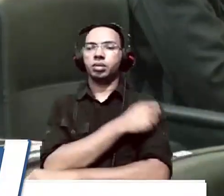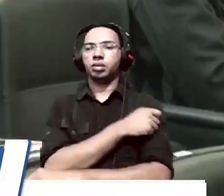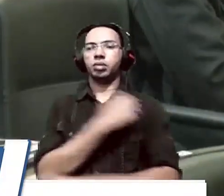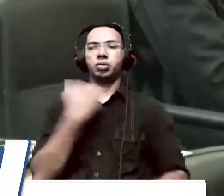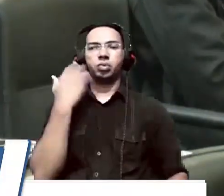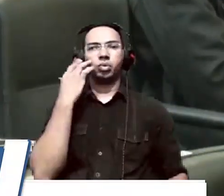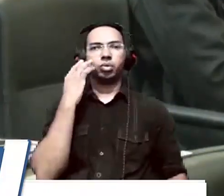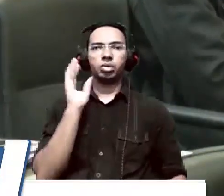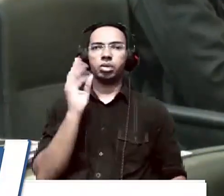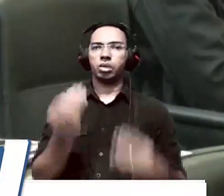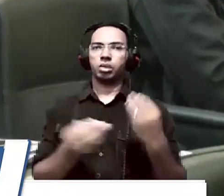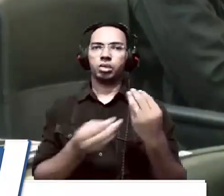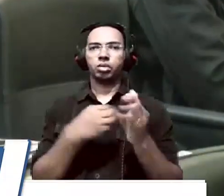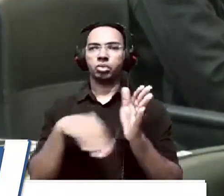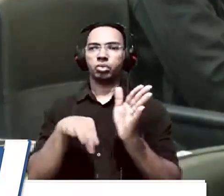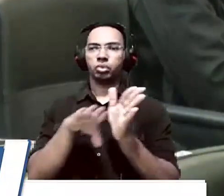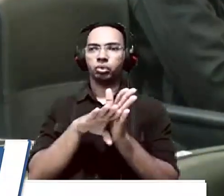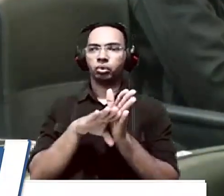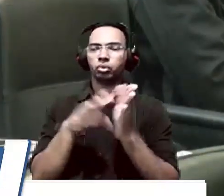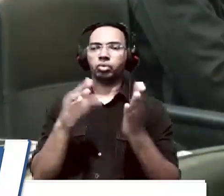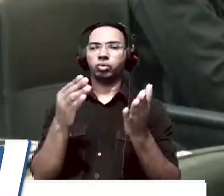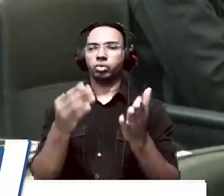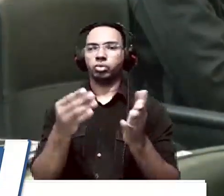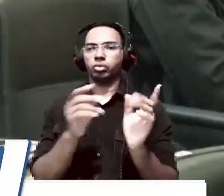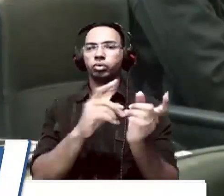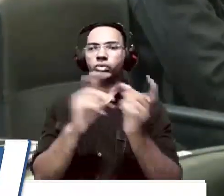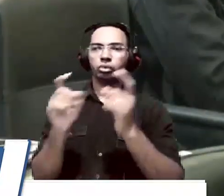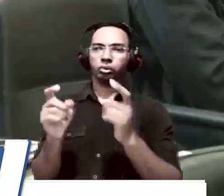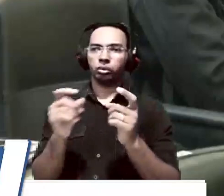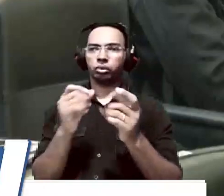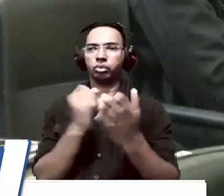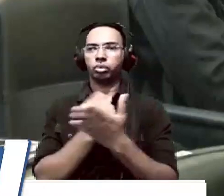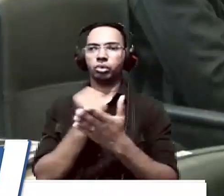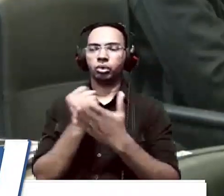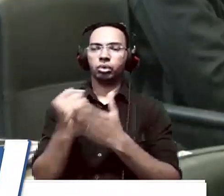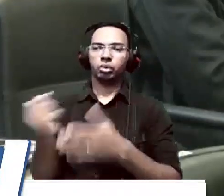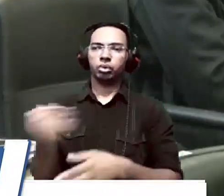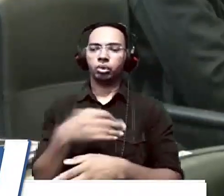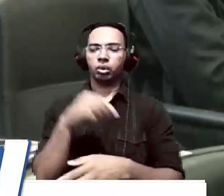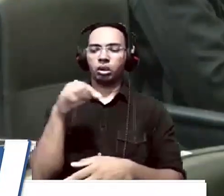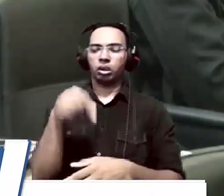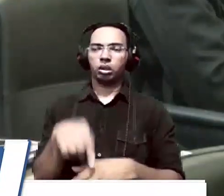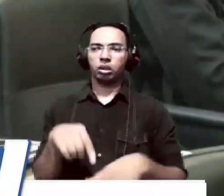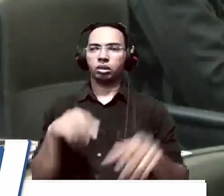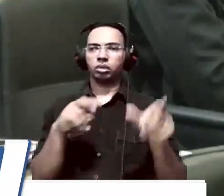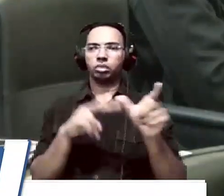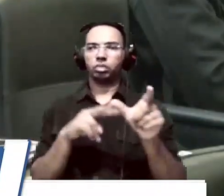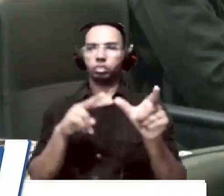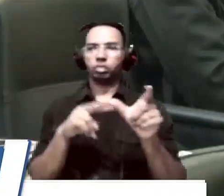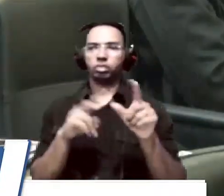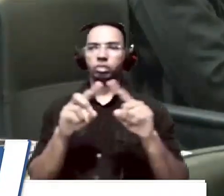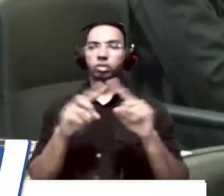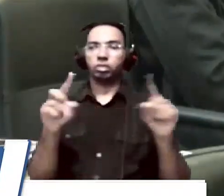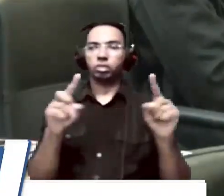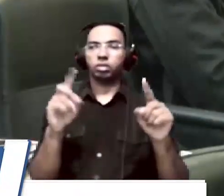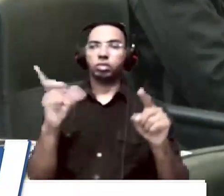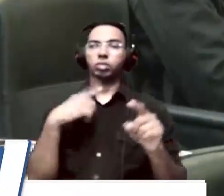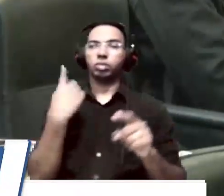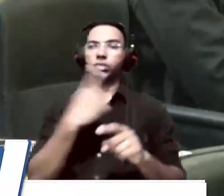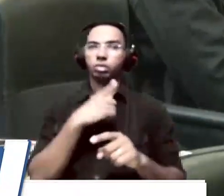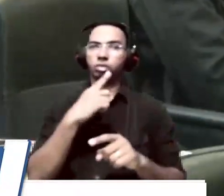chegar essa discussão do novo contrato nesta casa. Mas nós temos obrigação